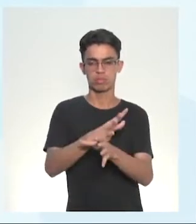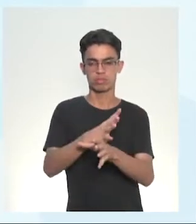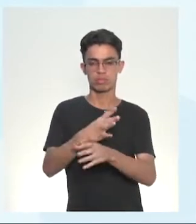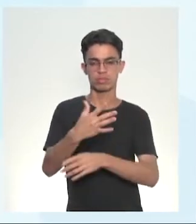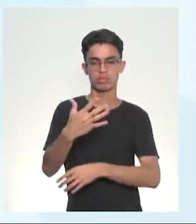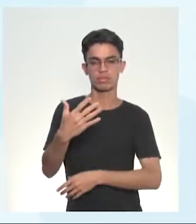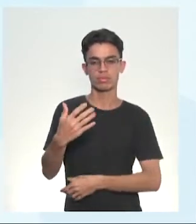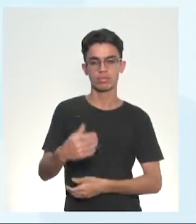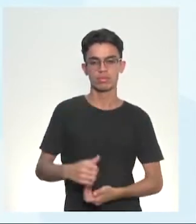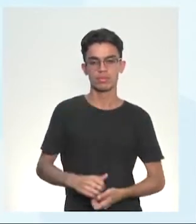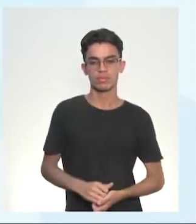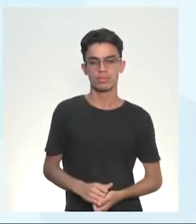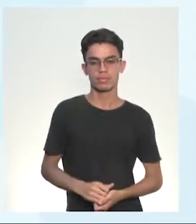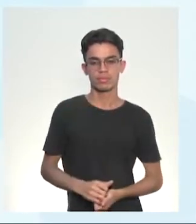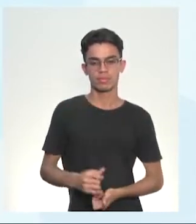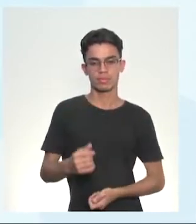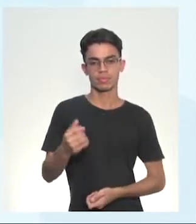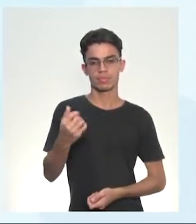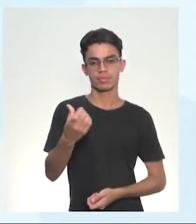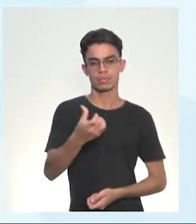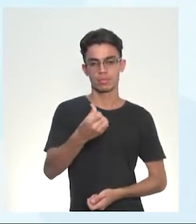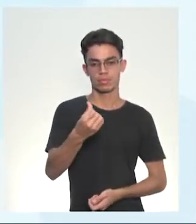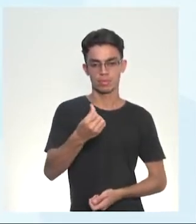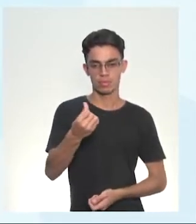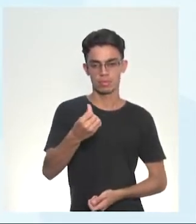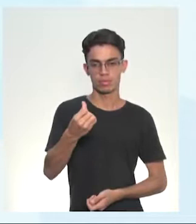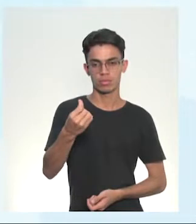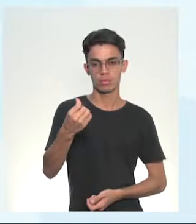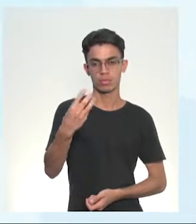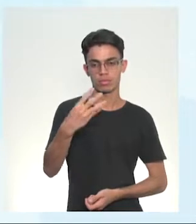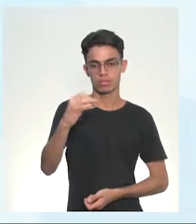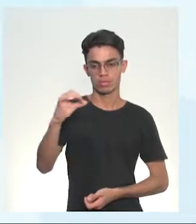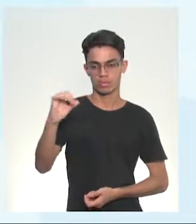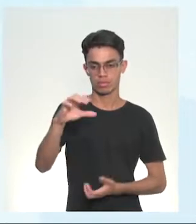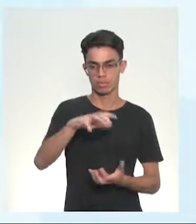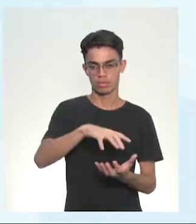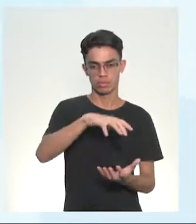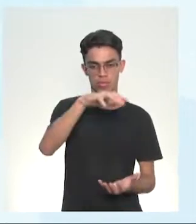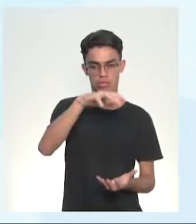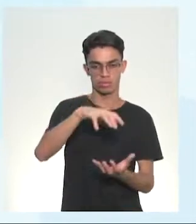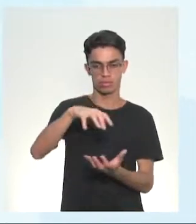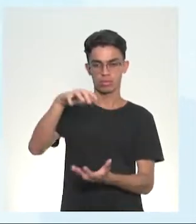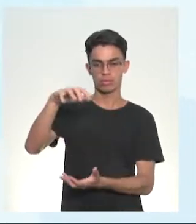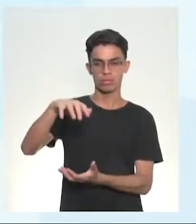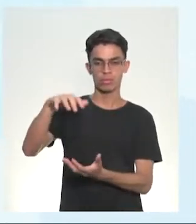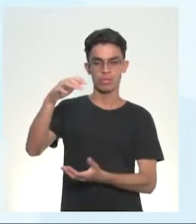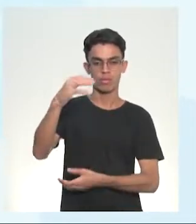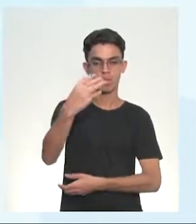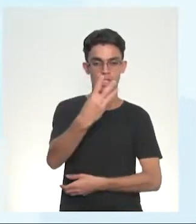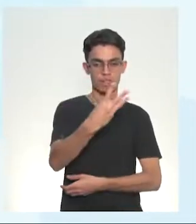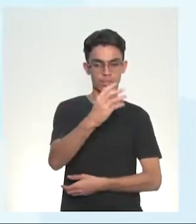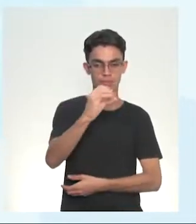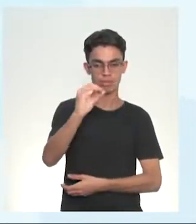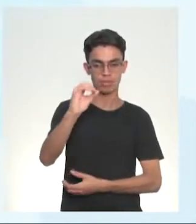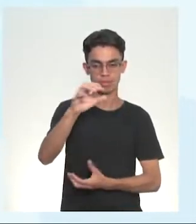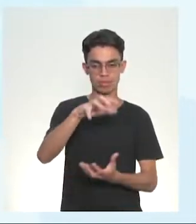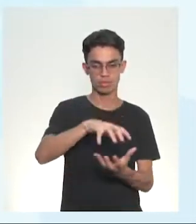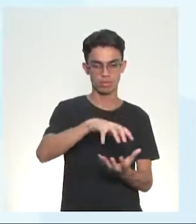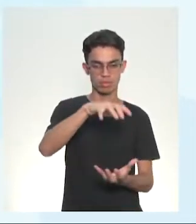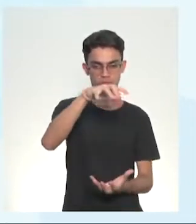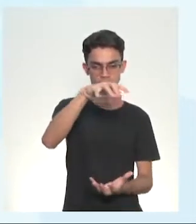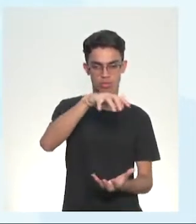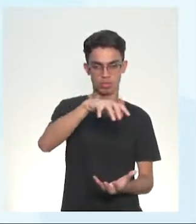e a outra é a quantidade de litros para o recipiente. Então, 30 recipientes com